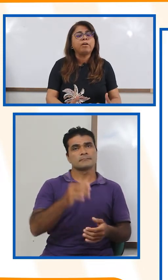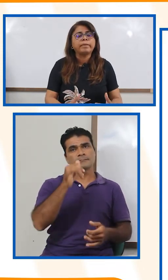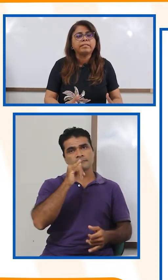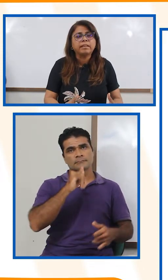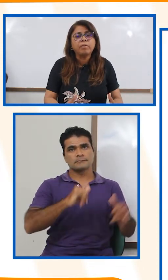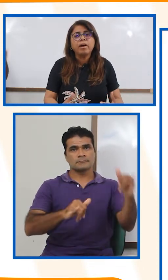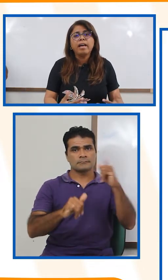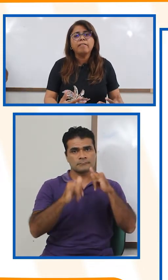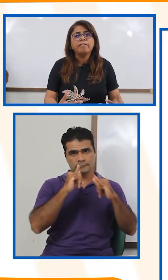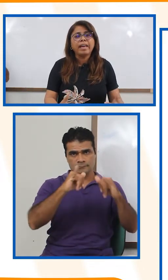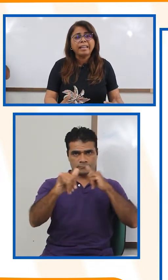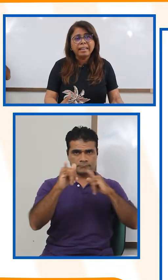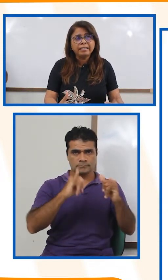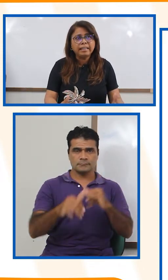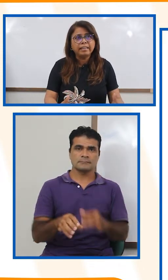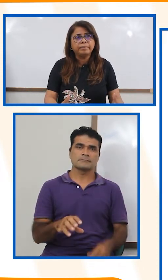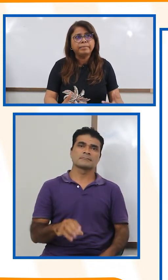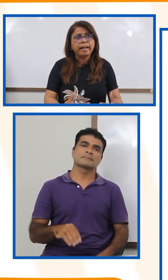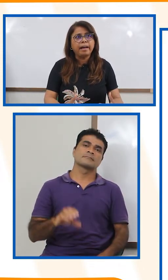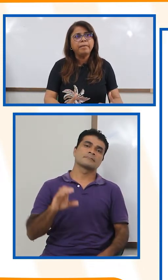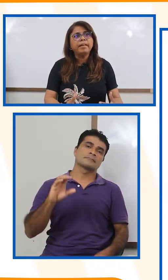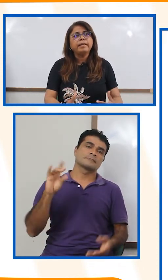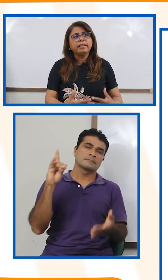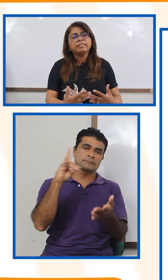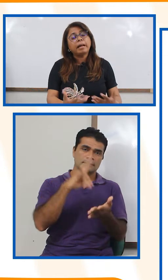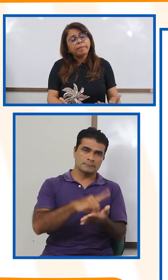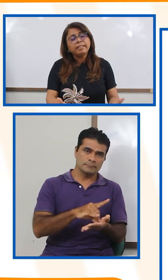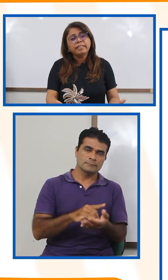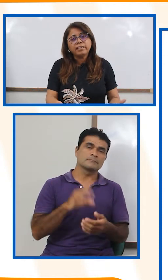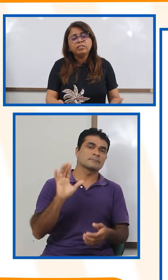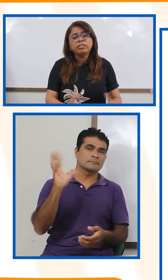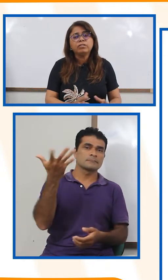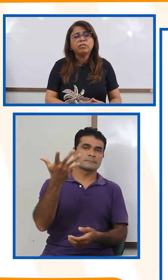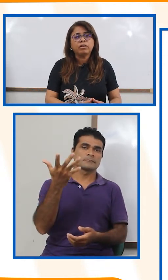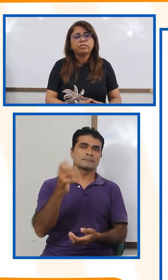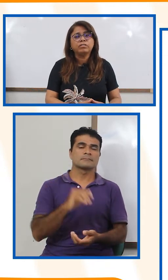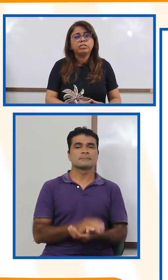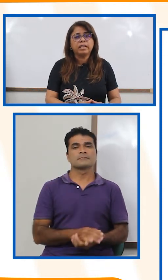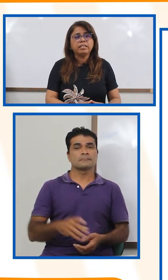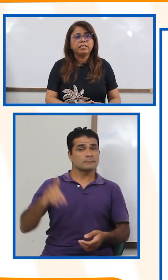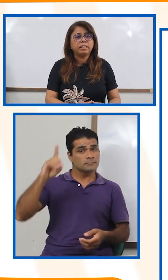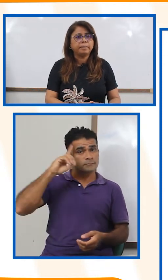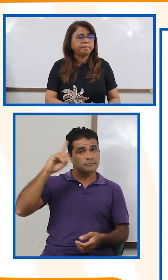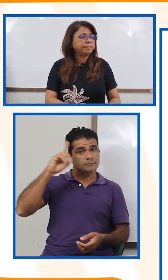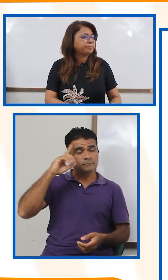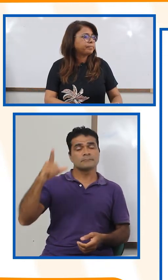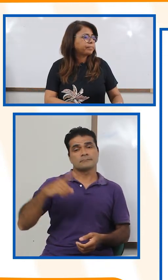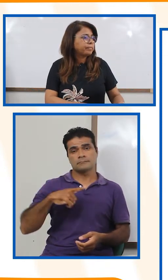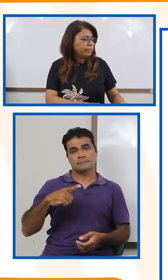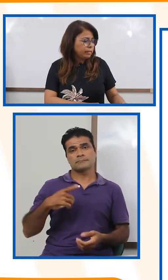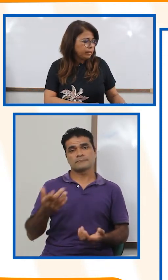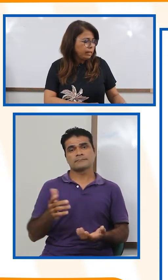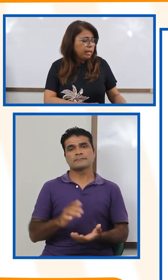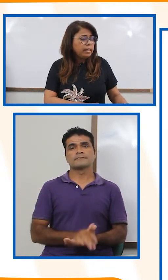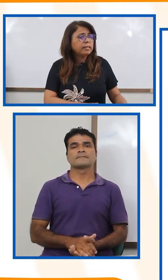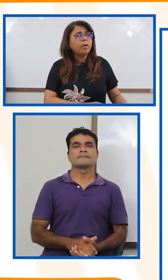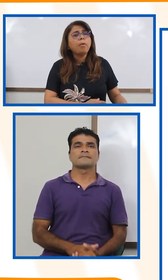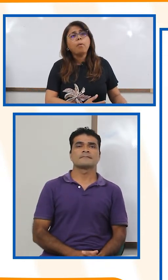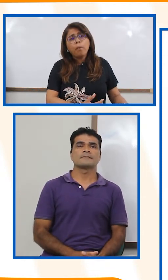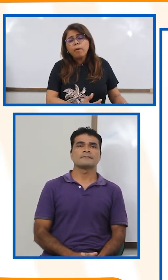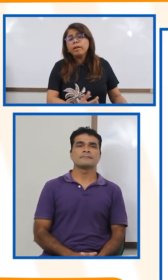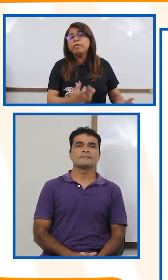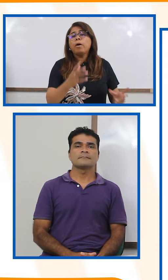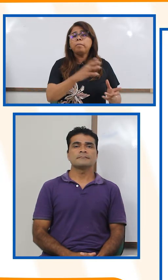uma informação verdadeira, tá? Que está presente no nosso dia a dia.